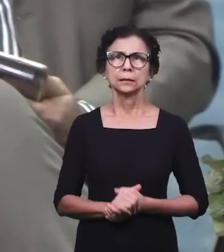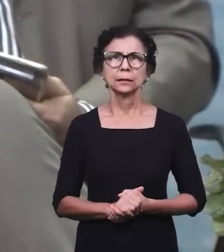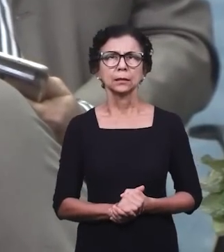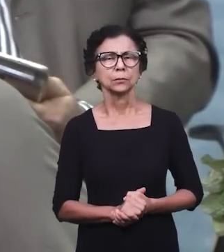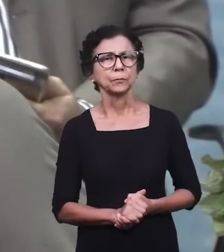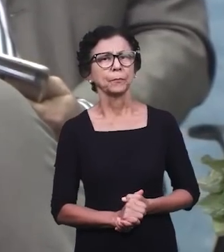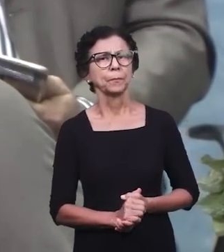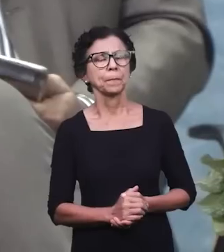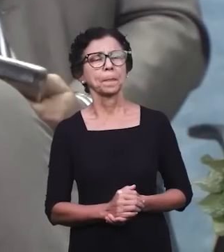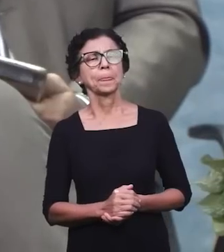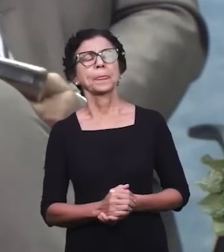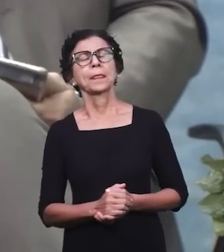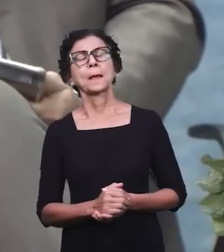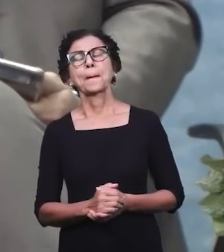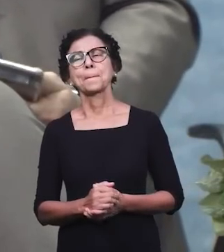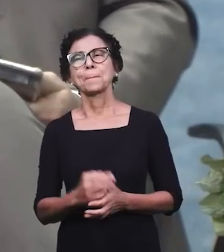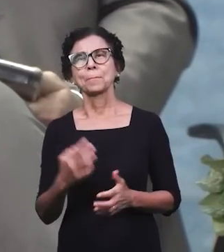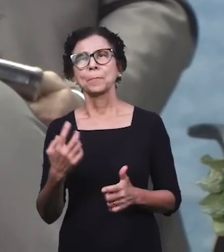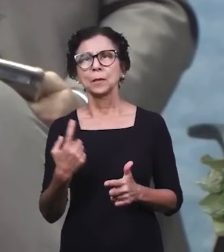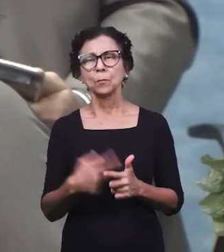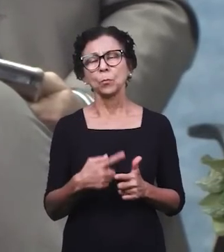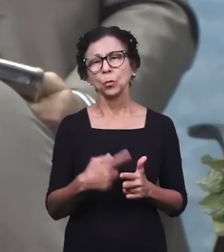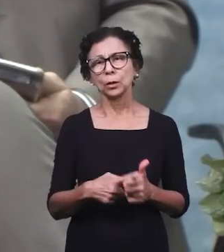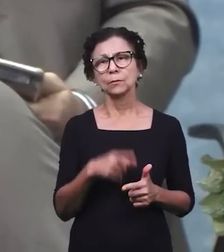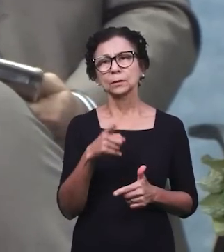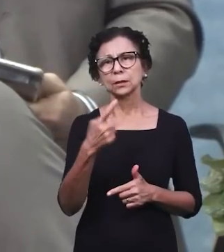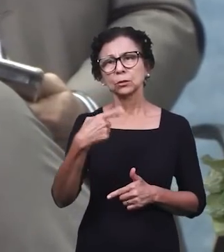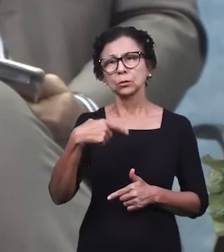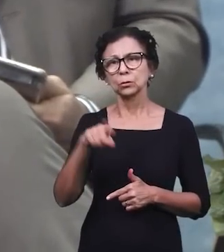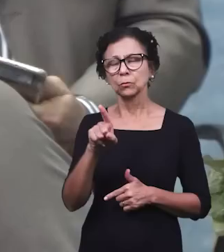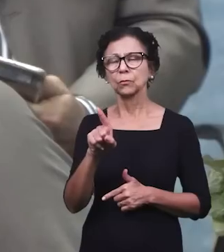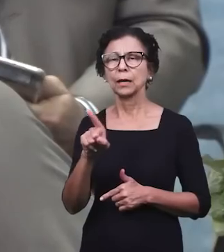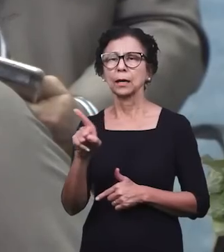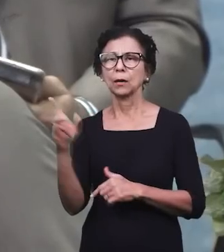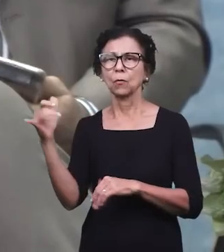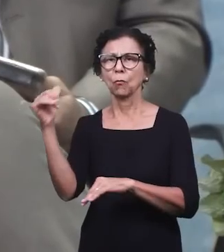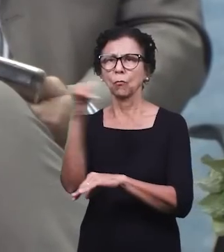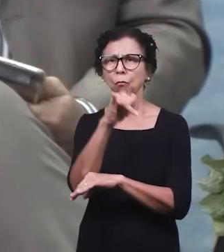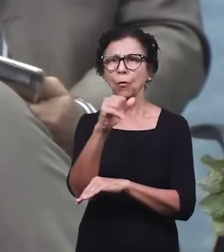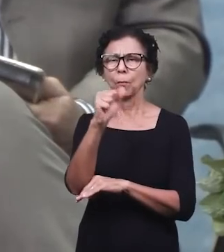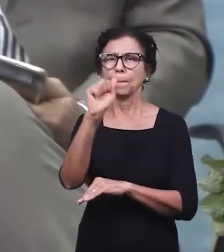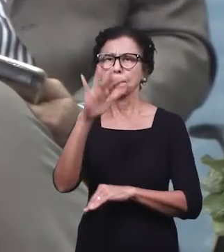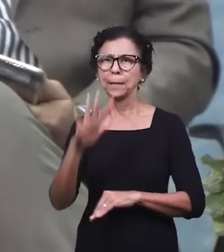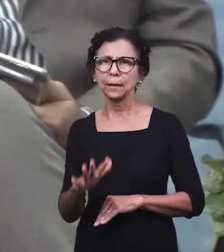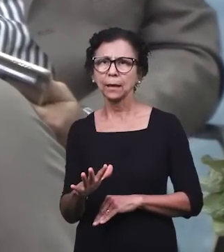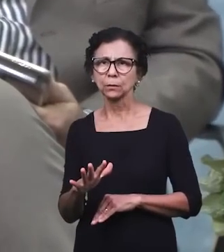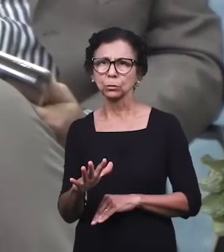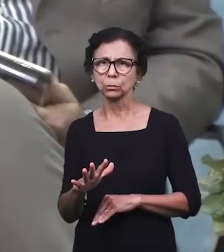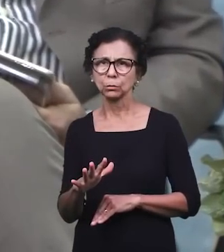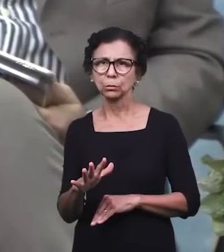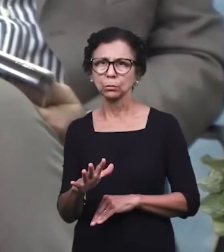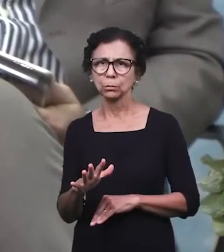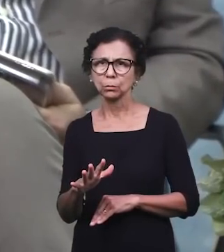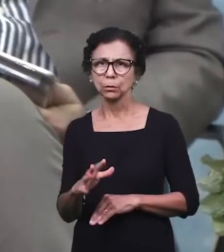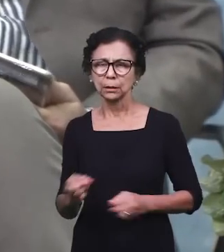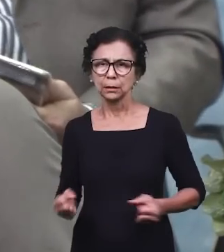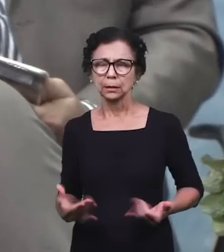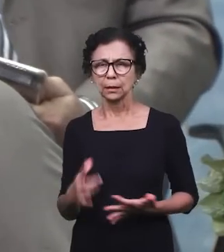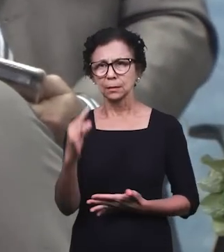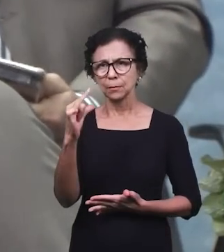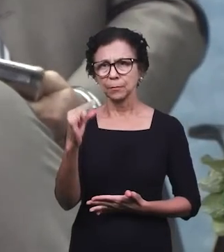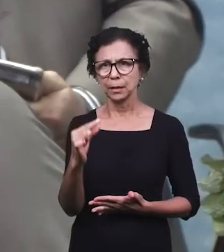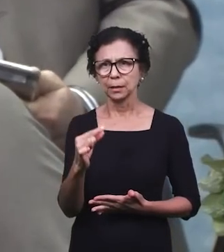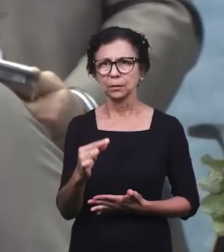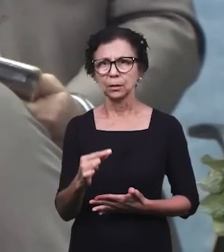inteligente e ir num voo que é mais barato, você gasta menos? Tá? Então, entre ter o celular da moda e ser